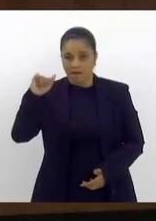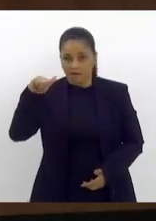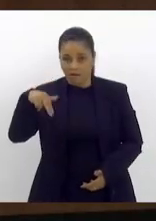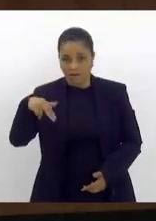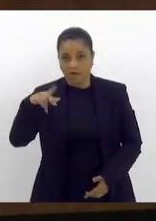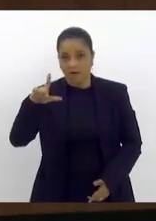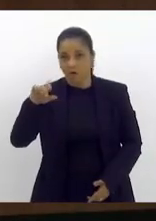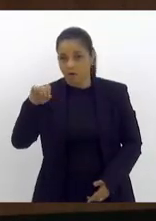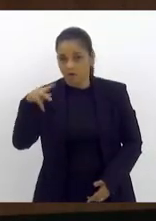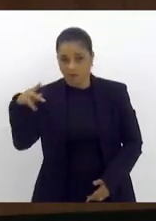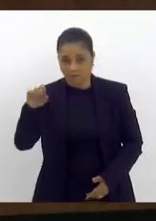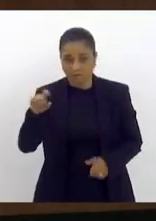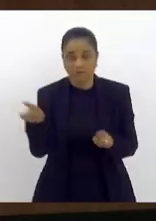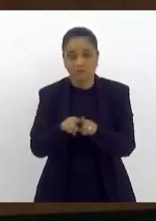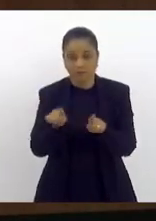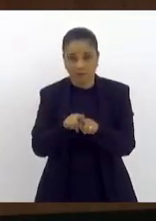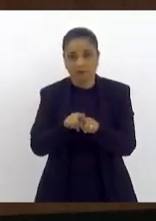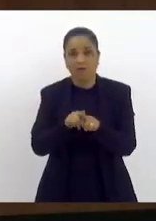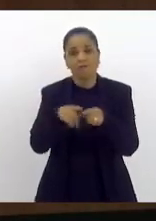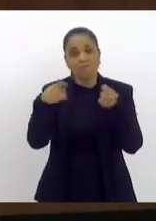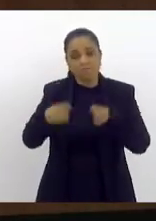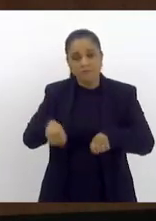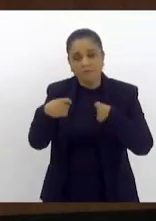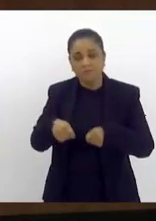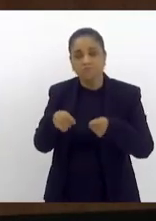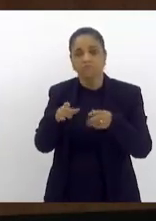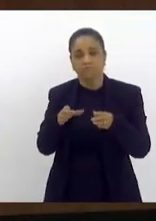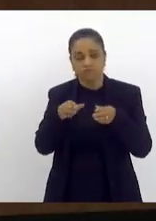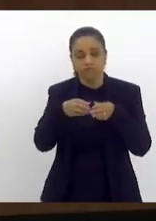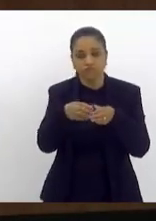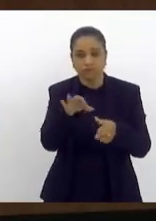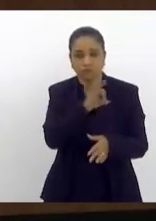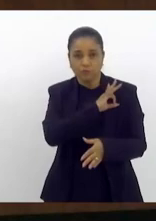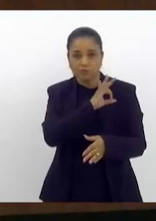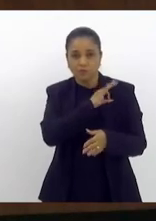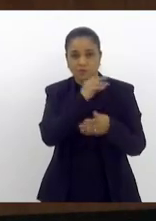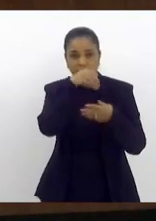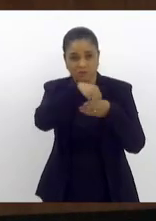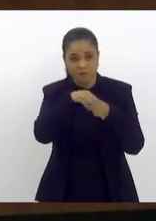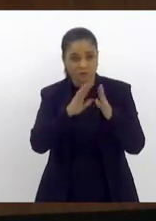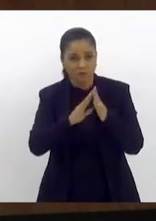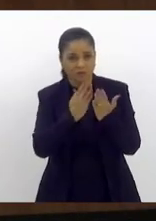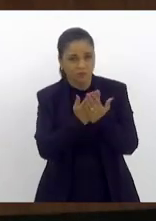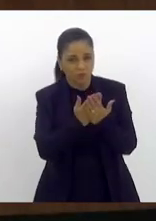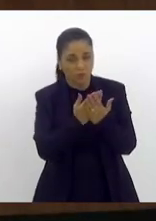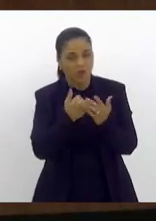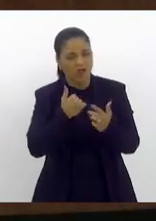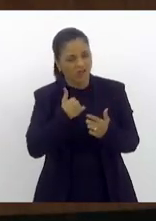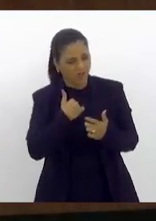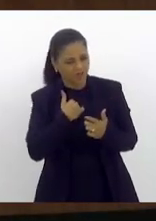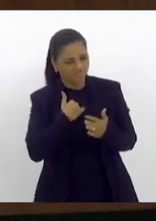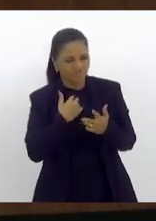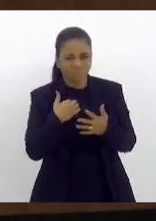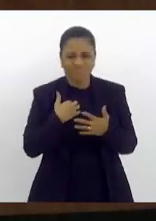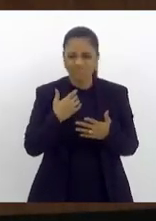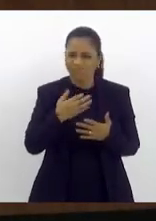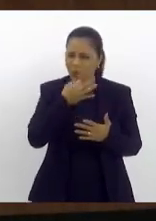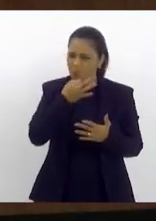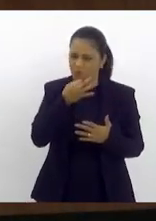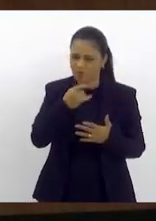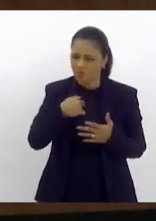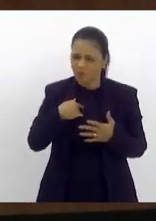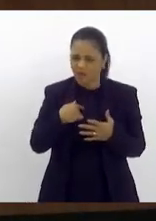disse sobre a necessidade de termos uma força policial nas escolas. E aí, veja, eu também não acho ideal você ter uma